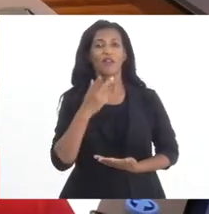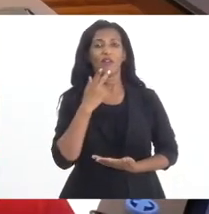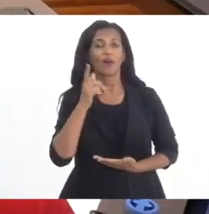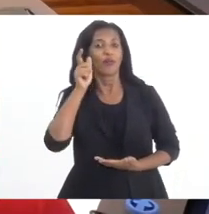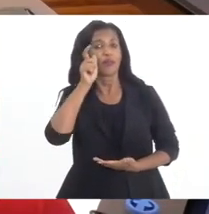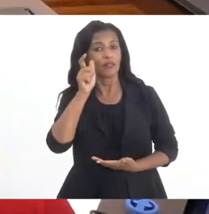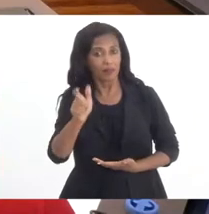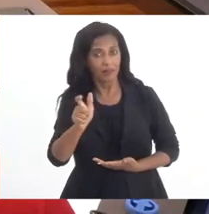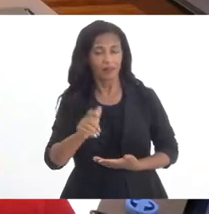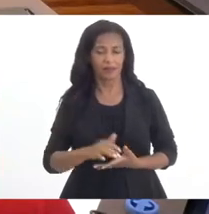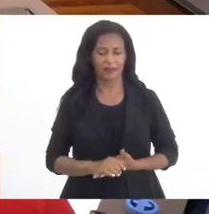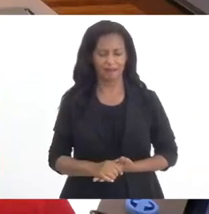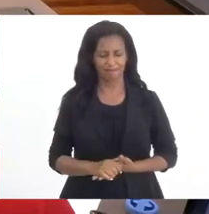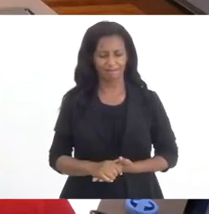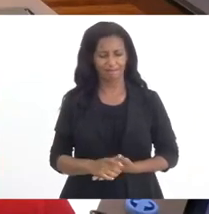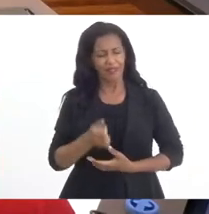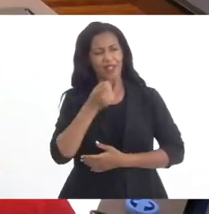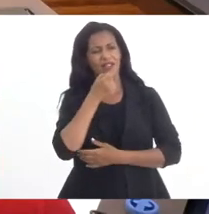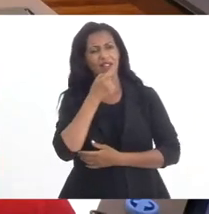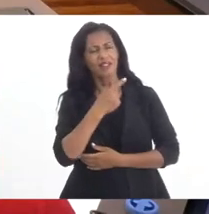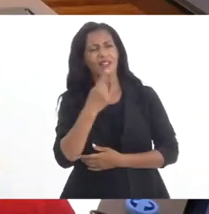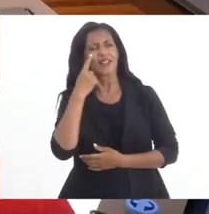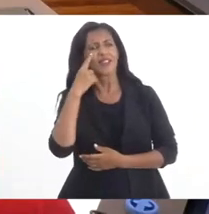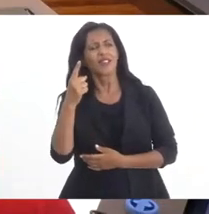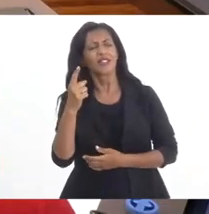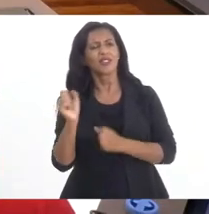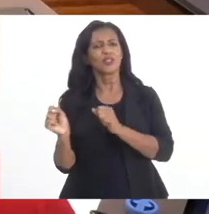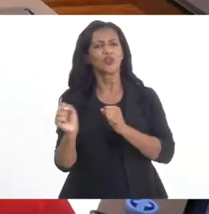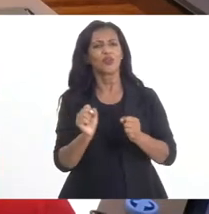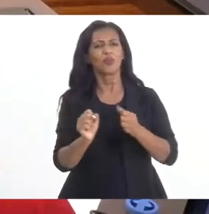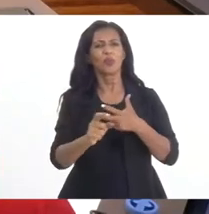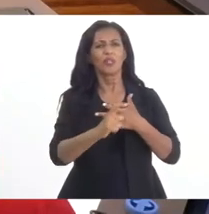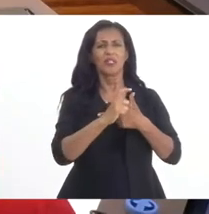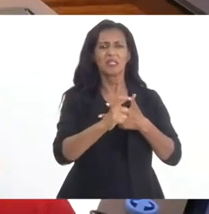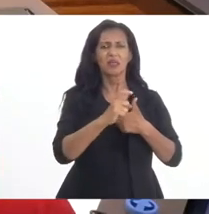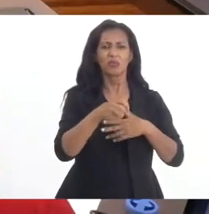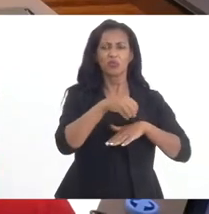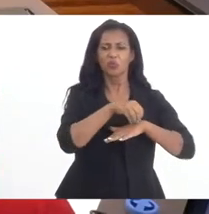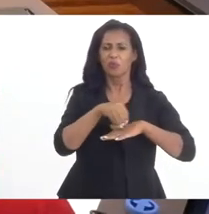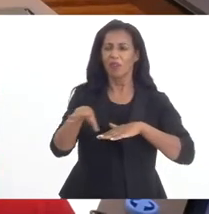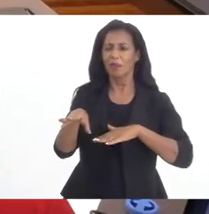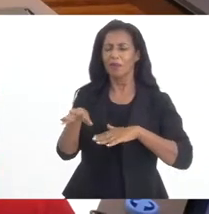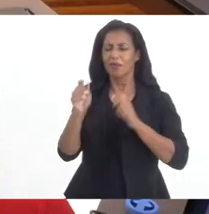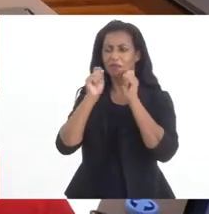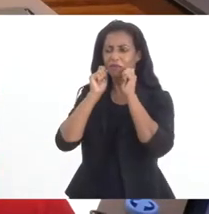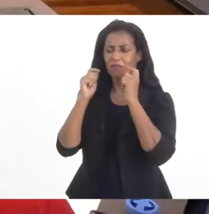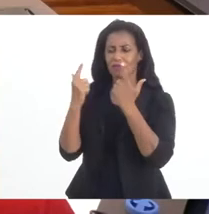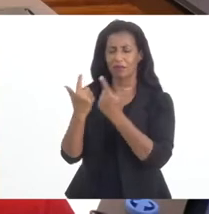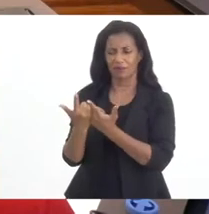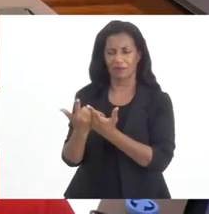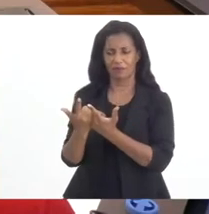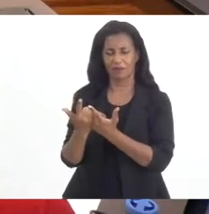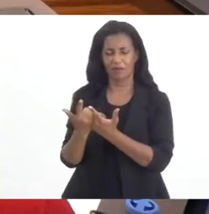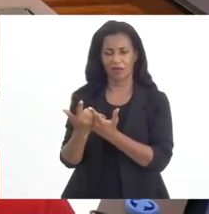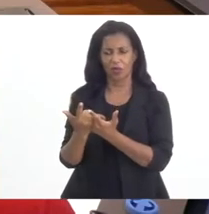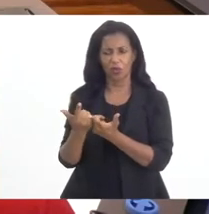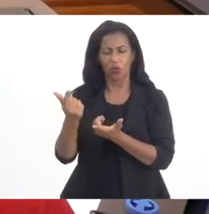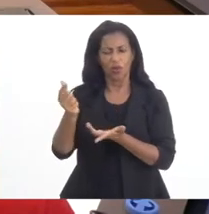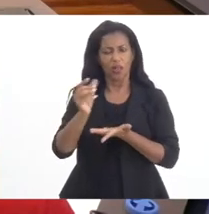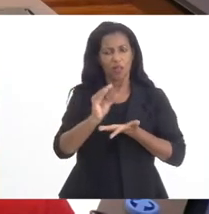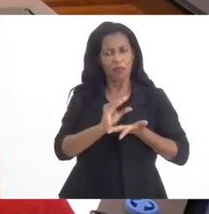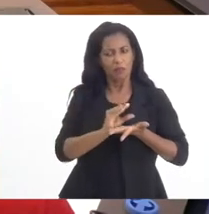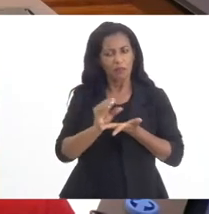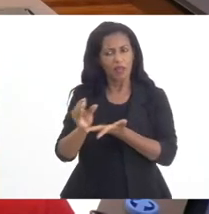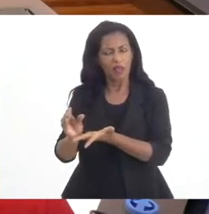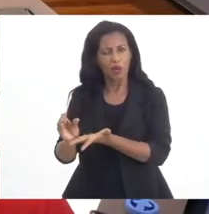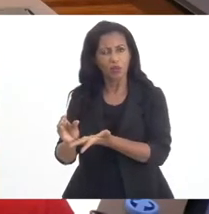né? É engraçado a gente ver o Poder Executivo enviar uma mensagem para a LERJ, que ao invés dele pegar esse dinheiro, porque parece que a